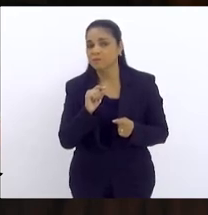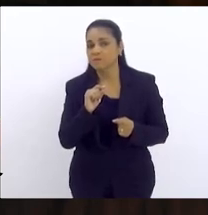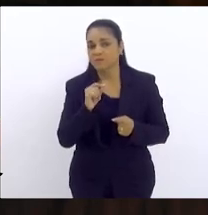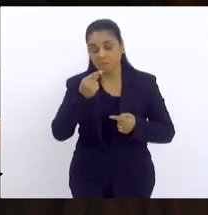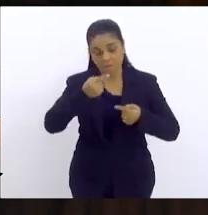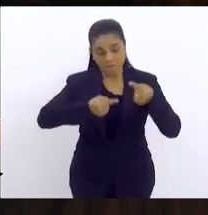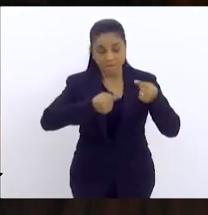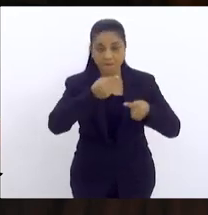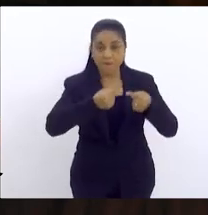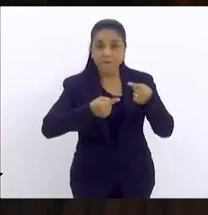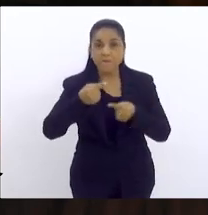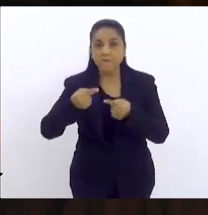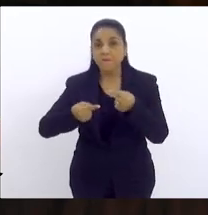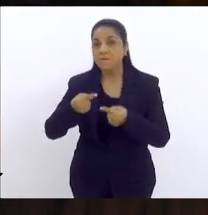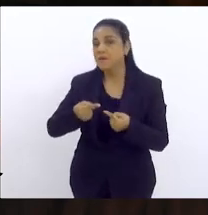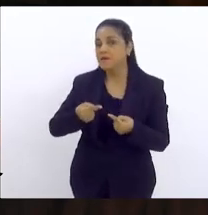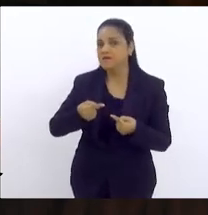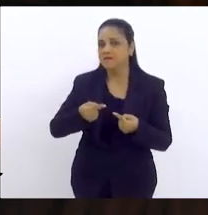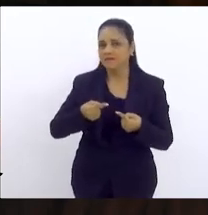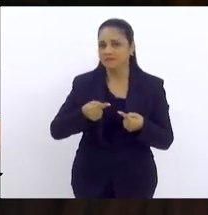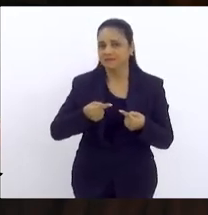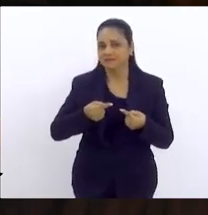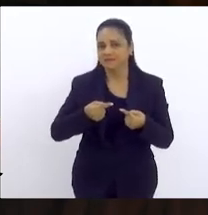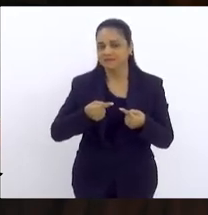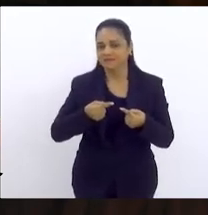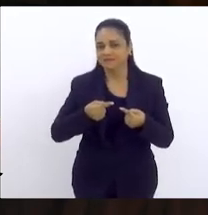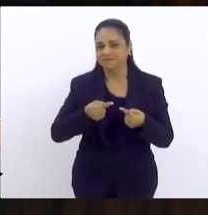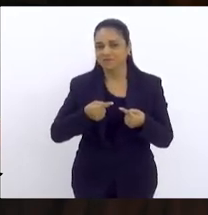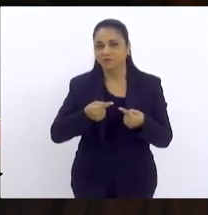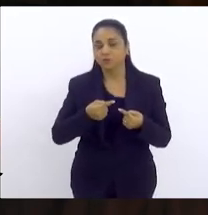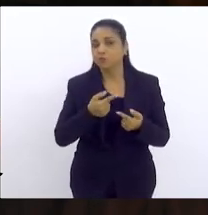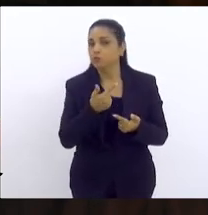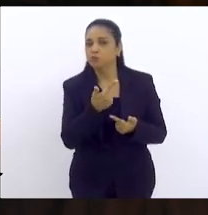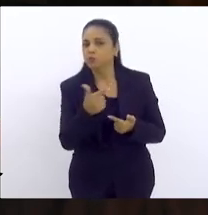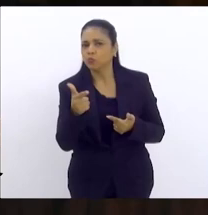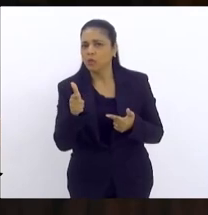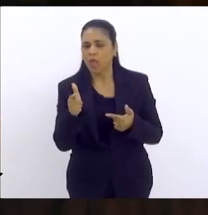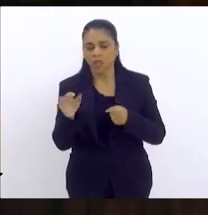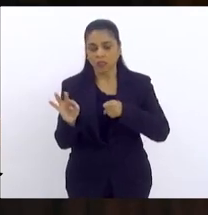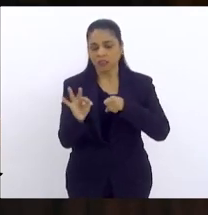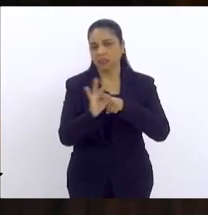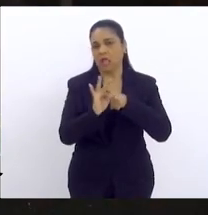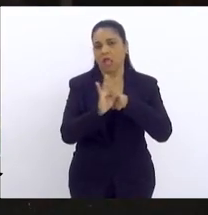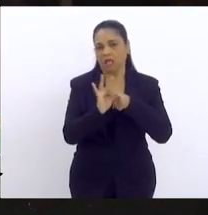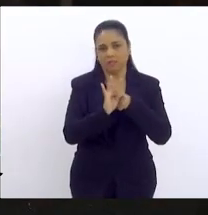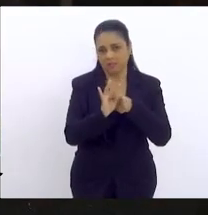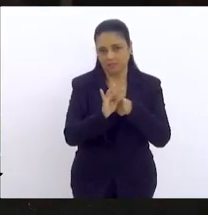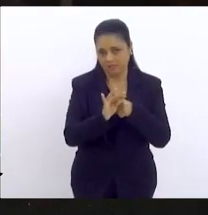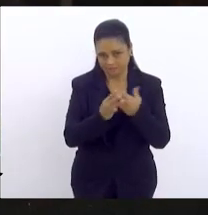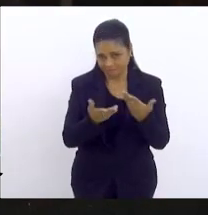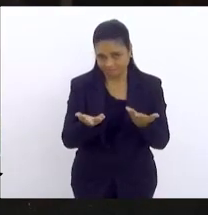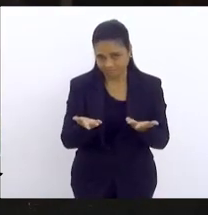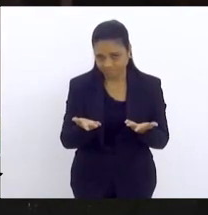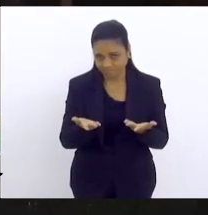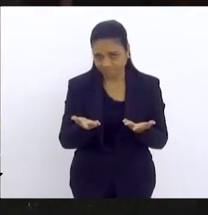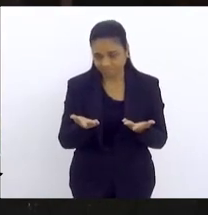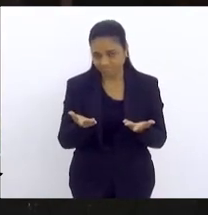uma narrativa não há uma uma tecnicidade porque se houvesse tecnicidade ela não existiria